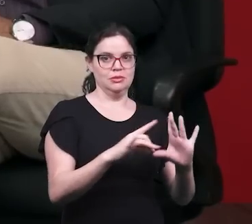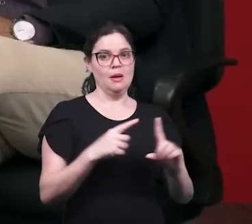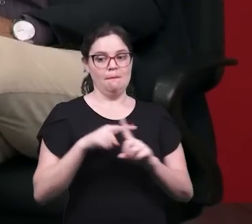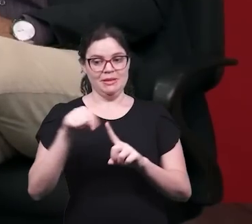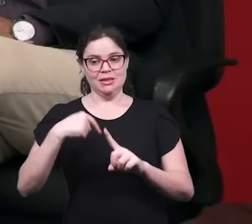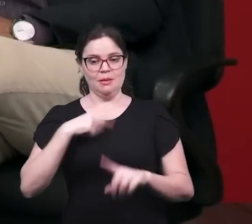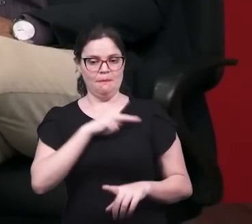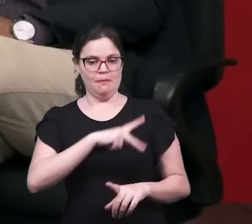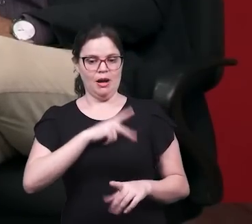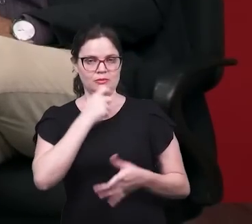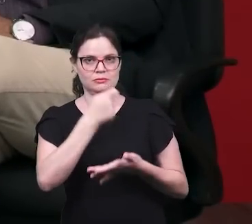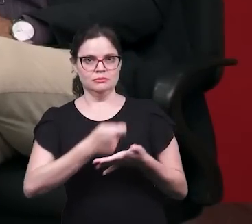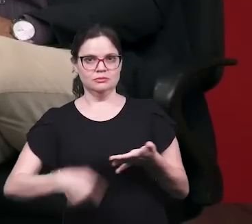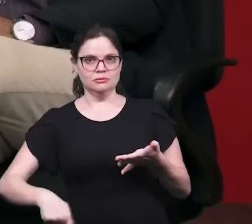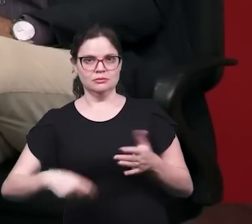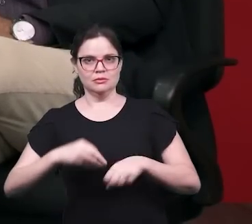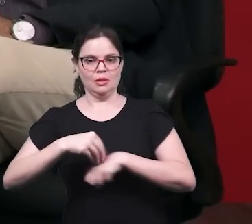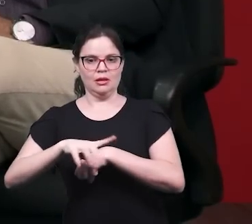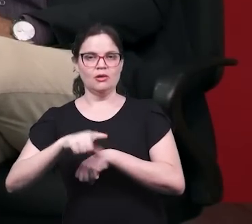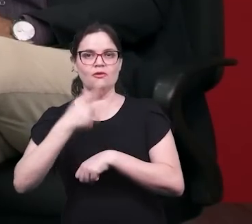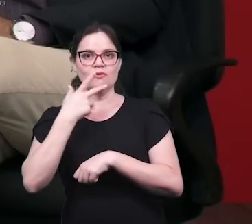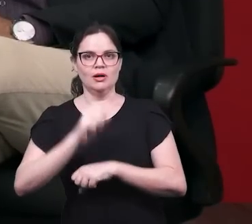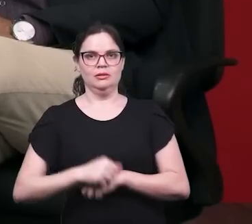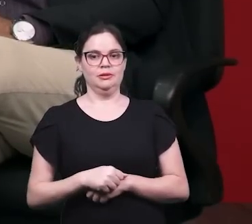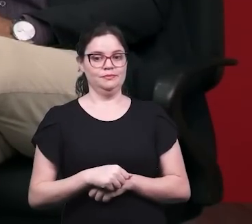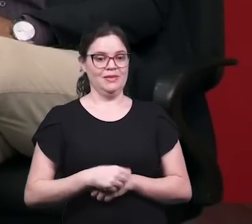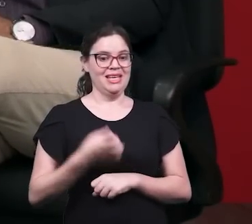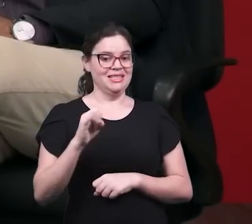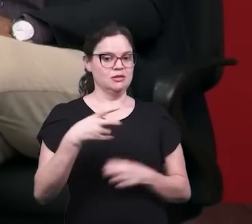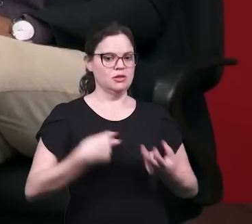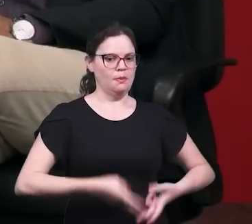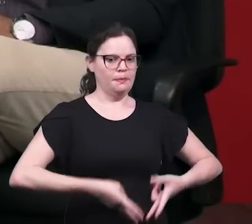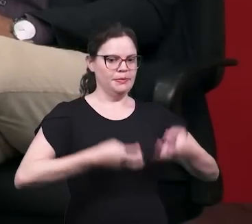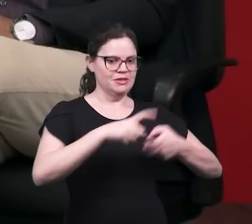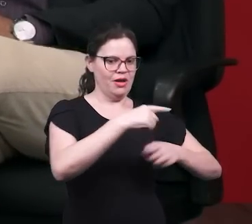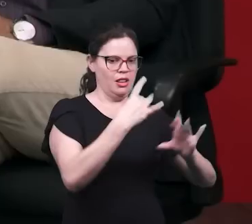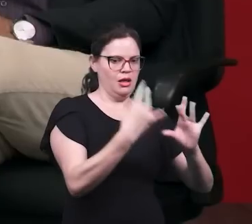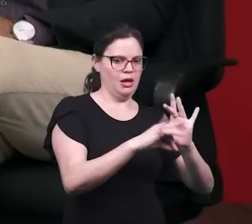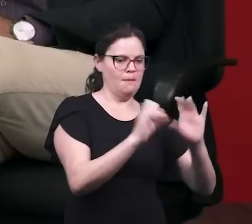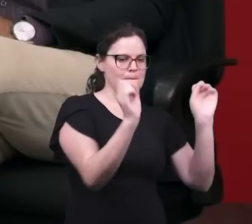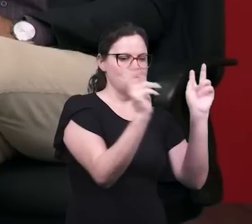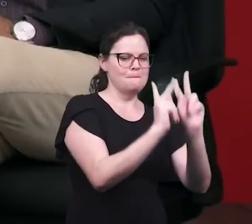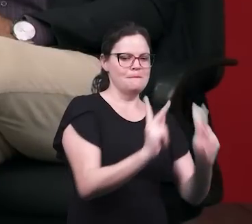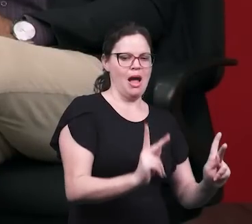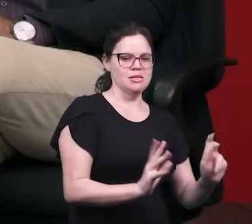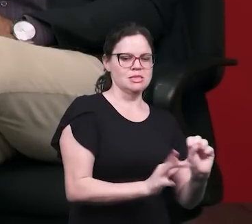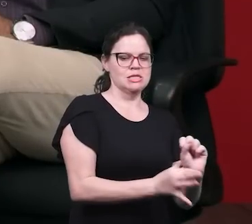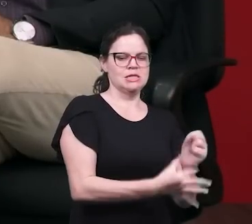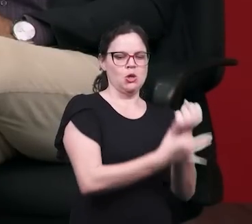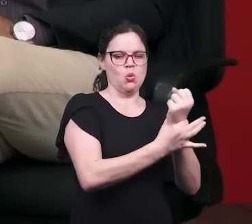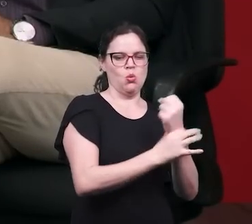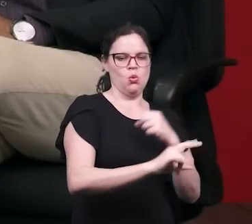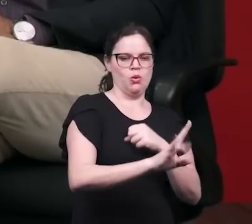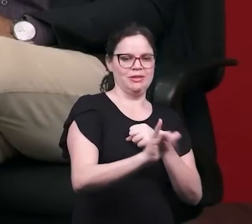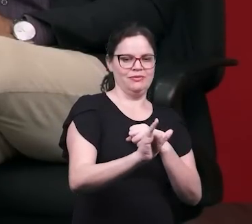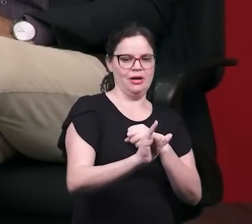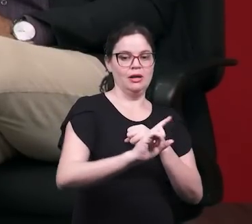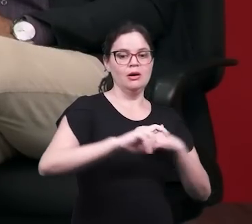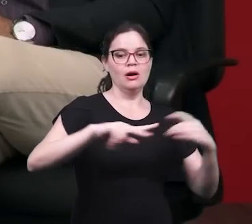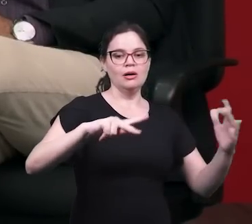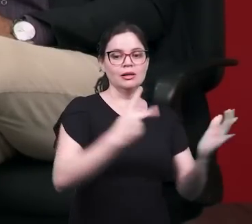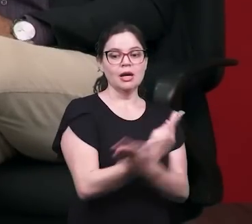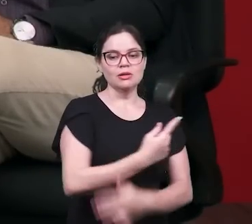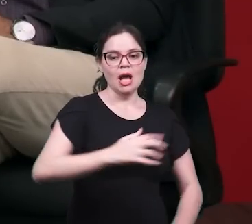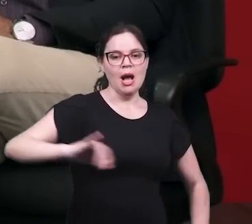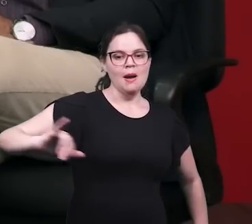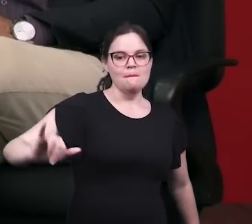Quando disserem a paz e segurança, então lhes sobrevirá